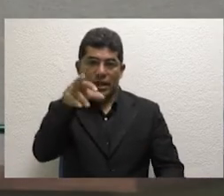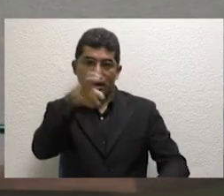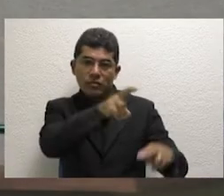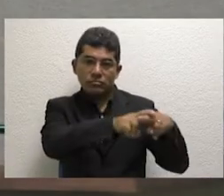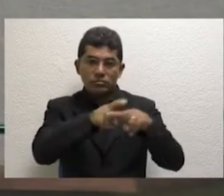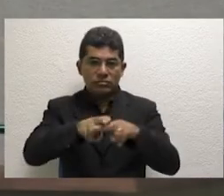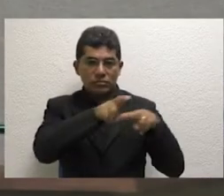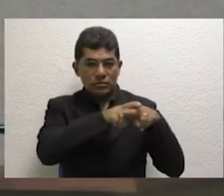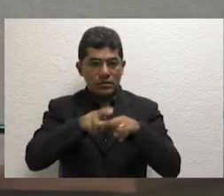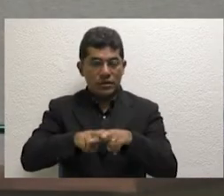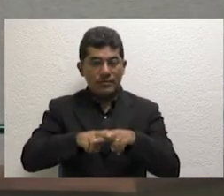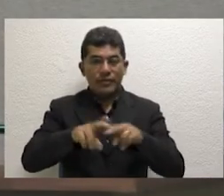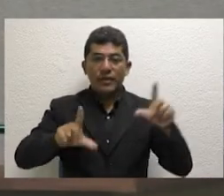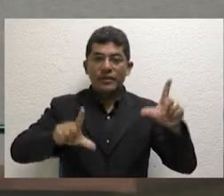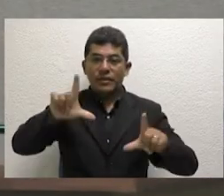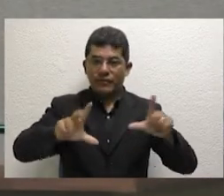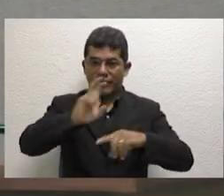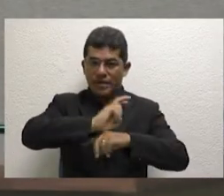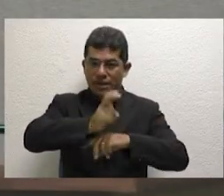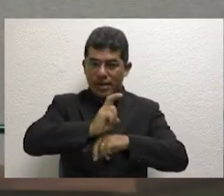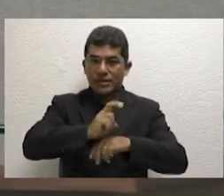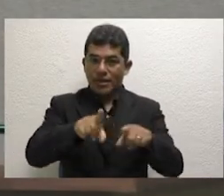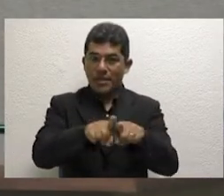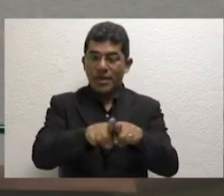Ali, eu,